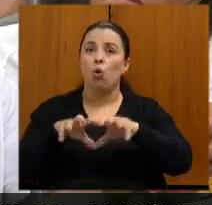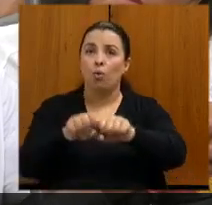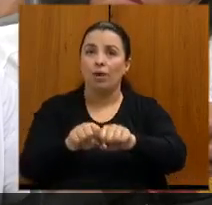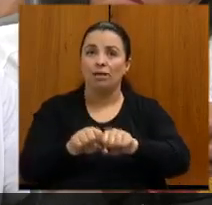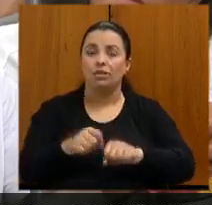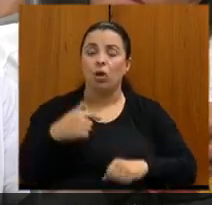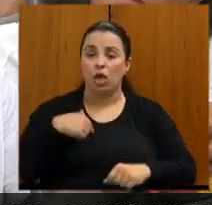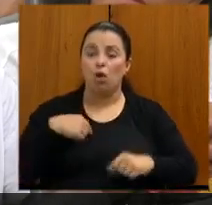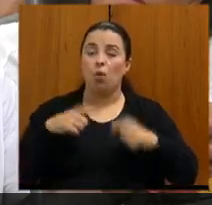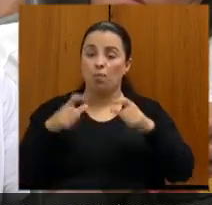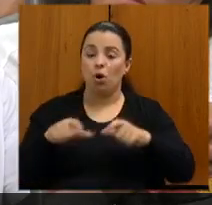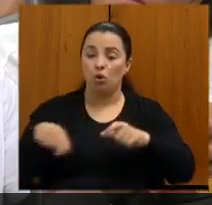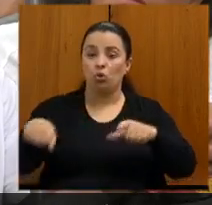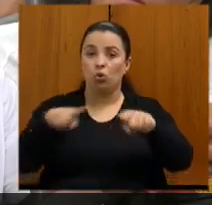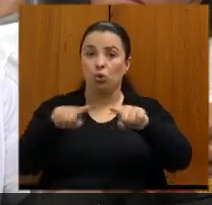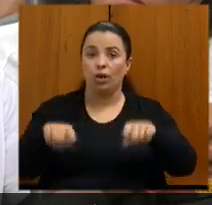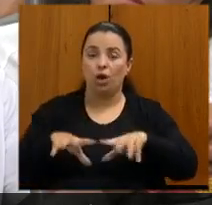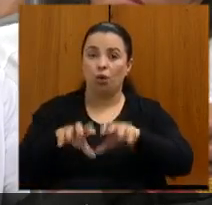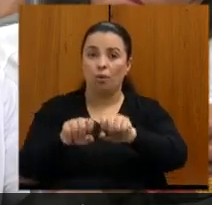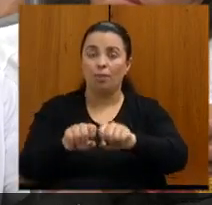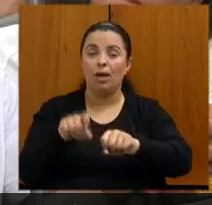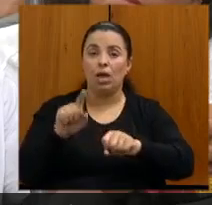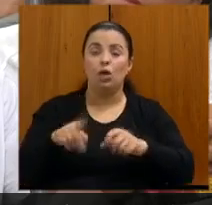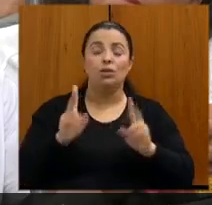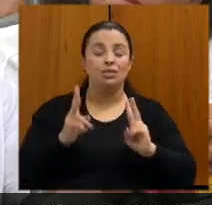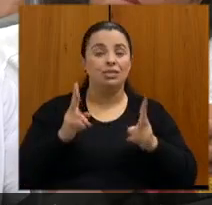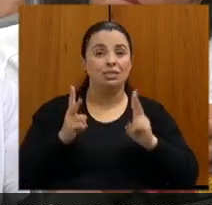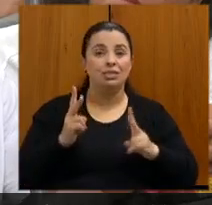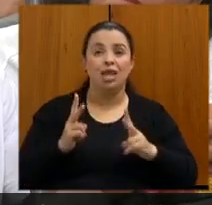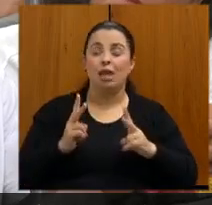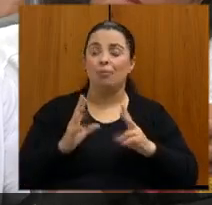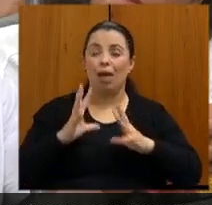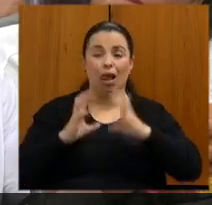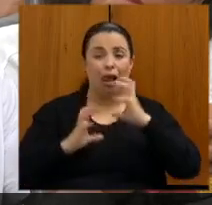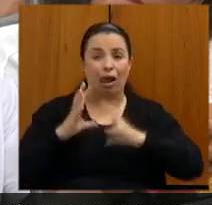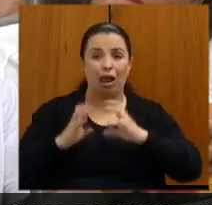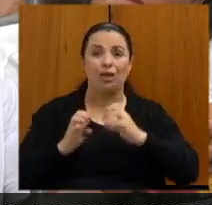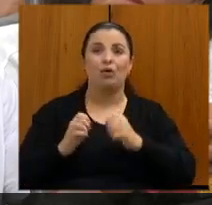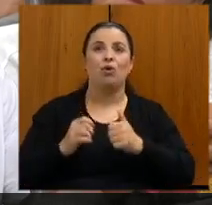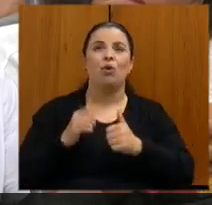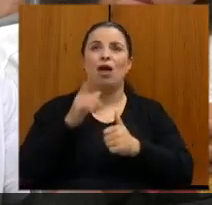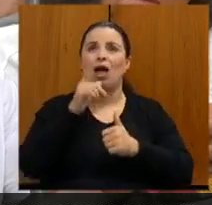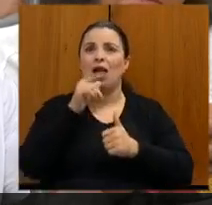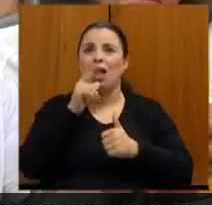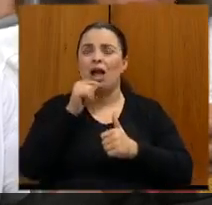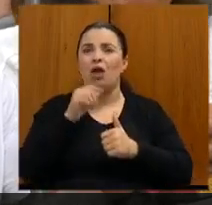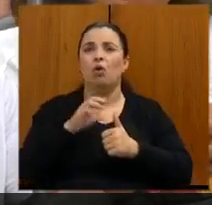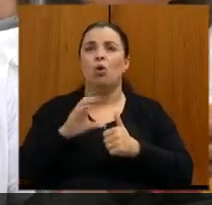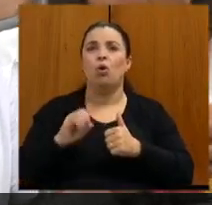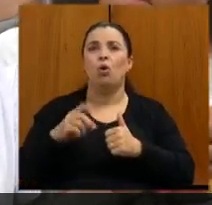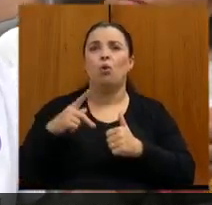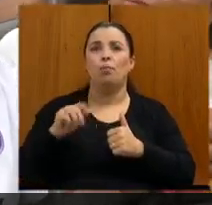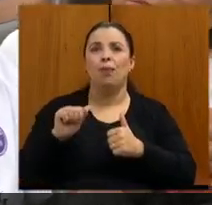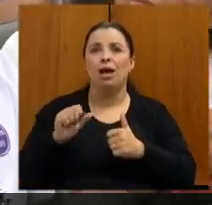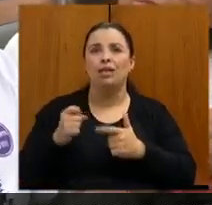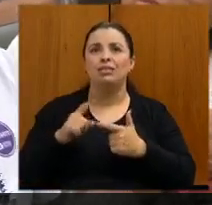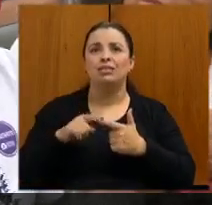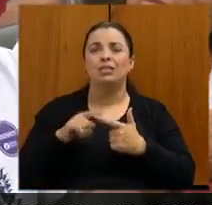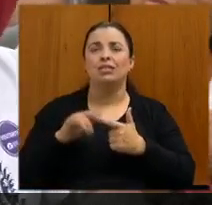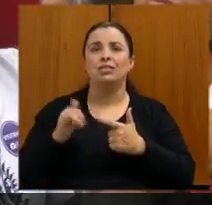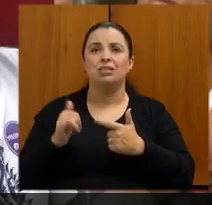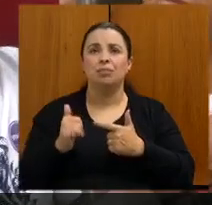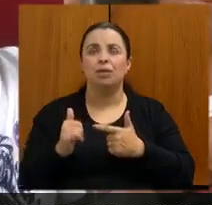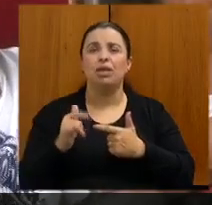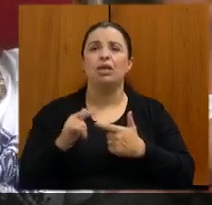qualquer momento eu vive em guerra com água COPASA Cemig só nesse eu vou falar com a doutora assim eu vivo em